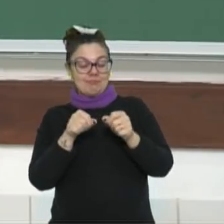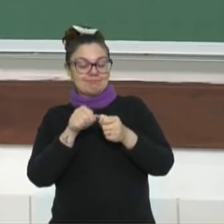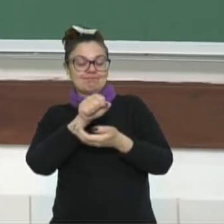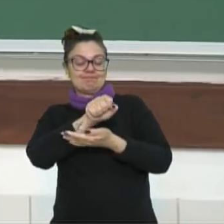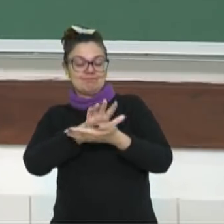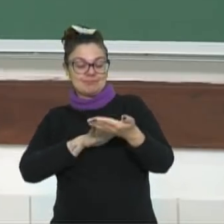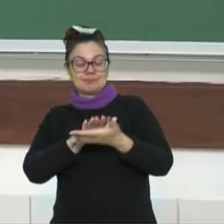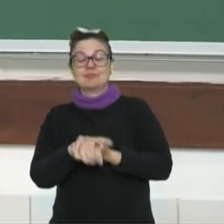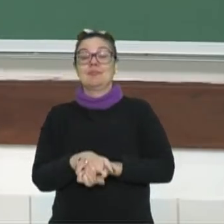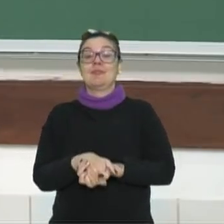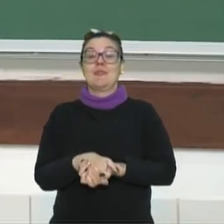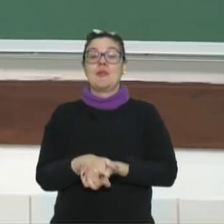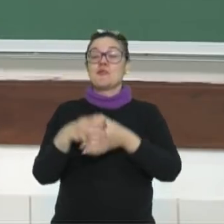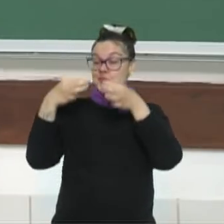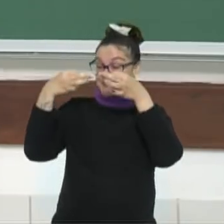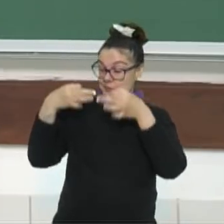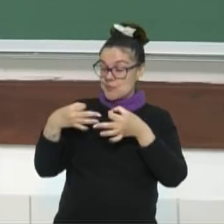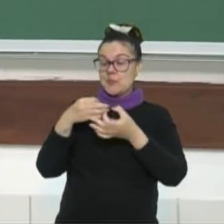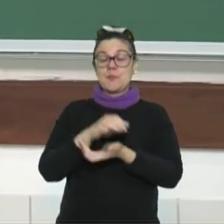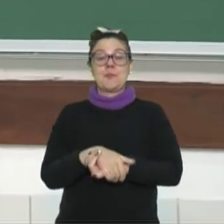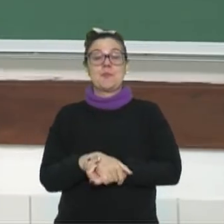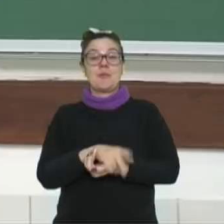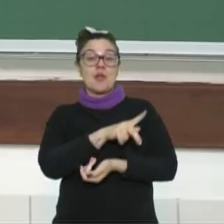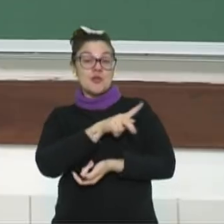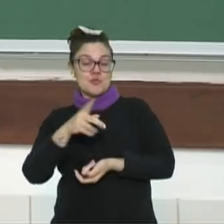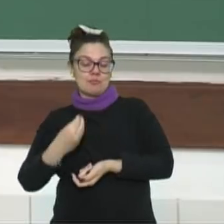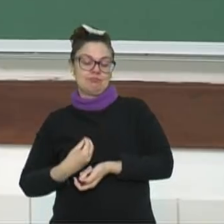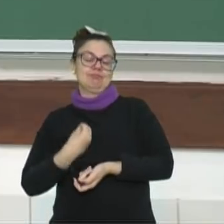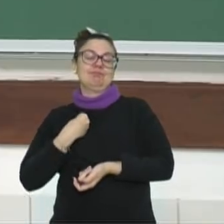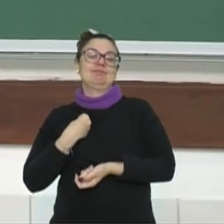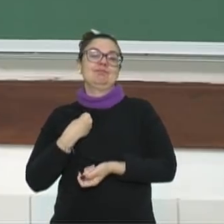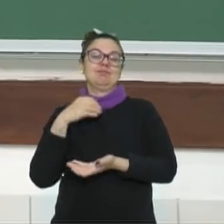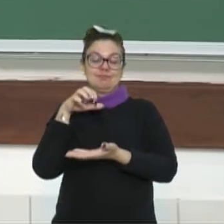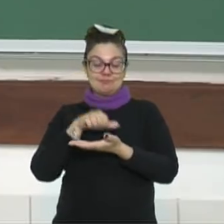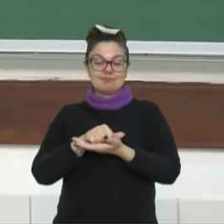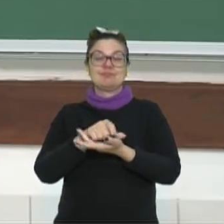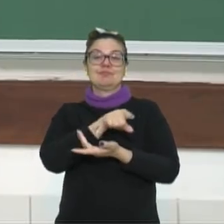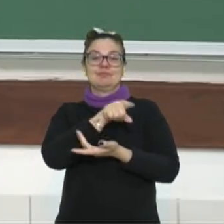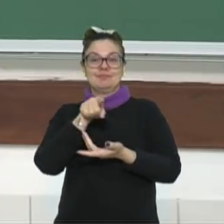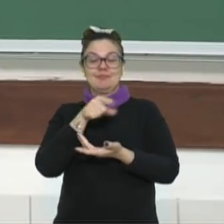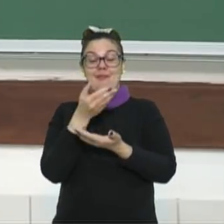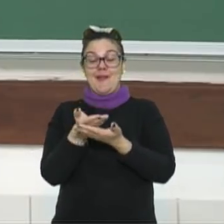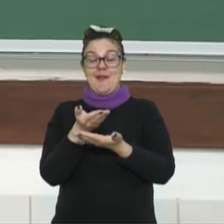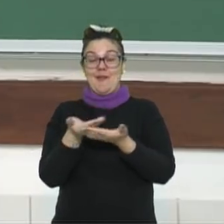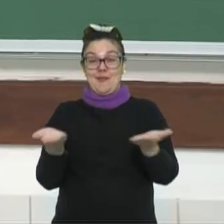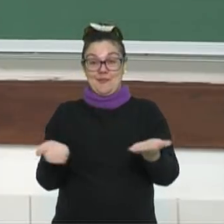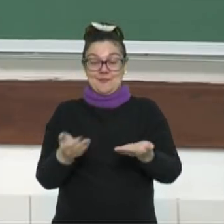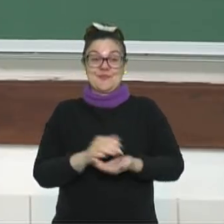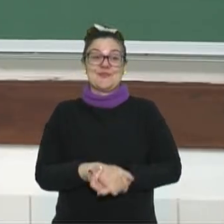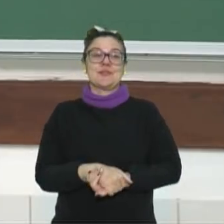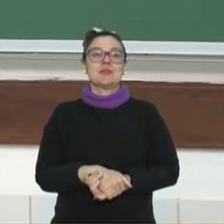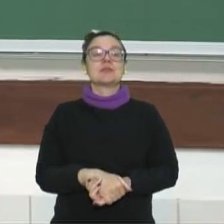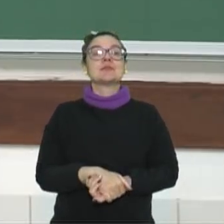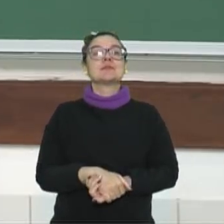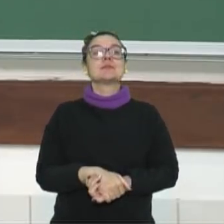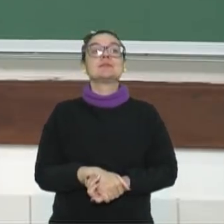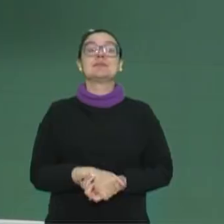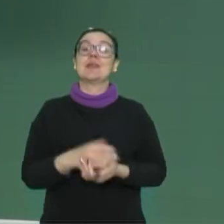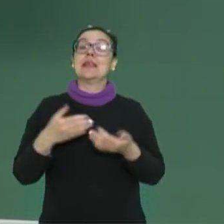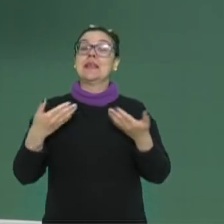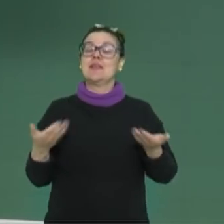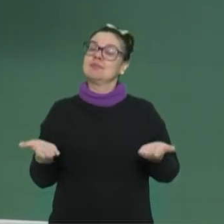exercícios e, com certeza, a sua presença vai estar garantida aí nessa aula de hoje. Então, vamos